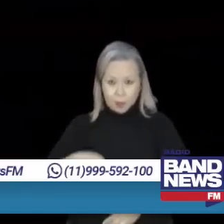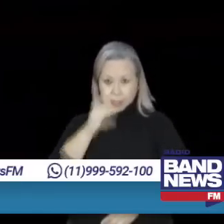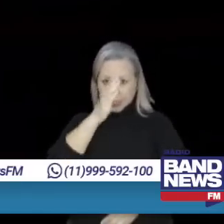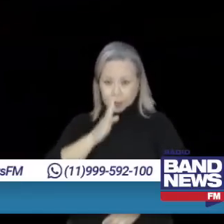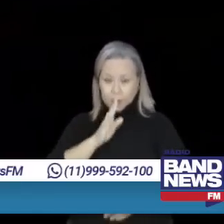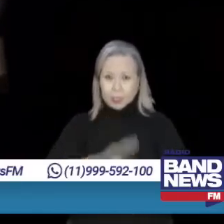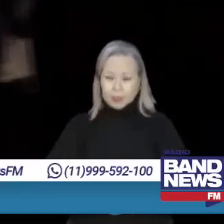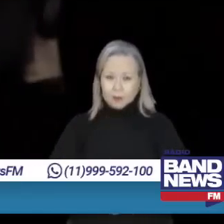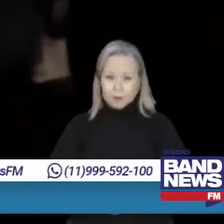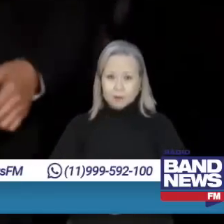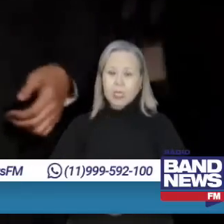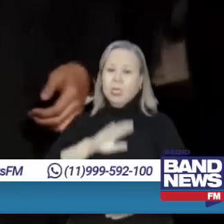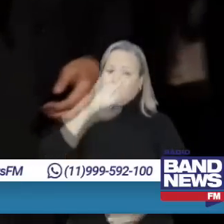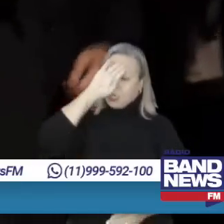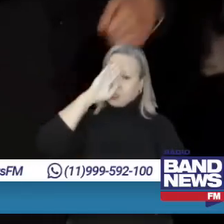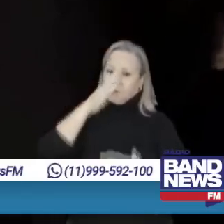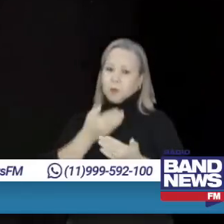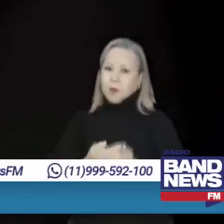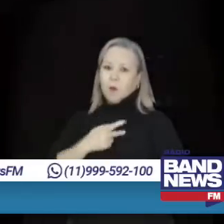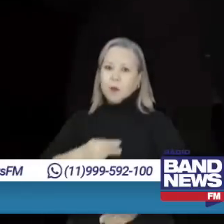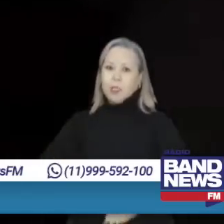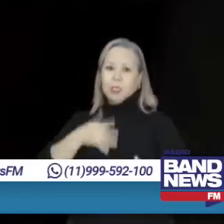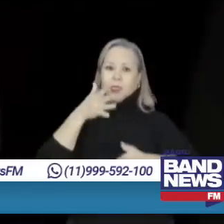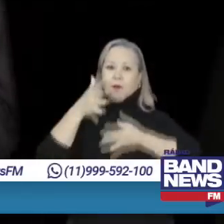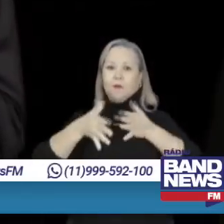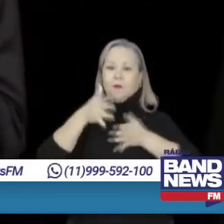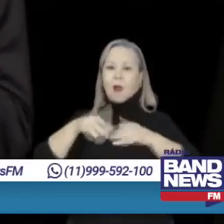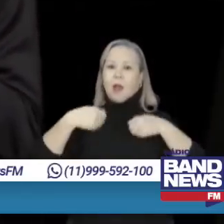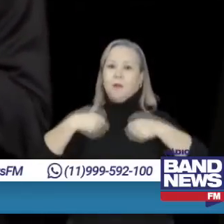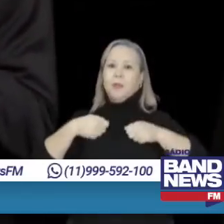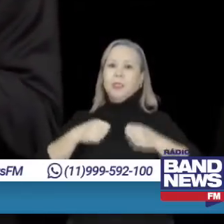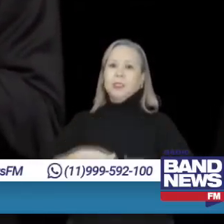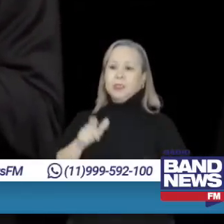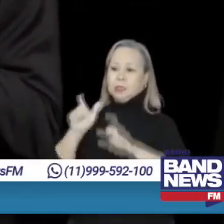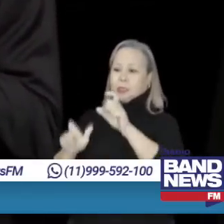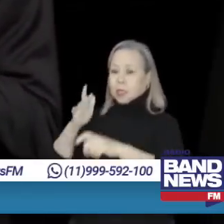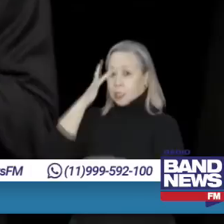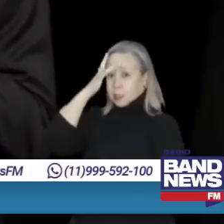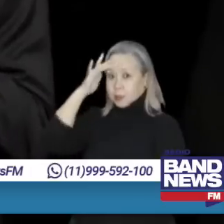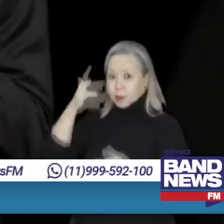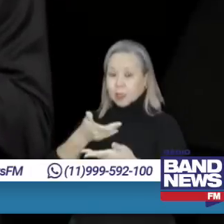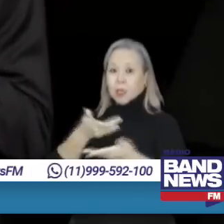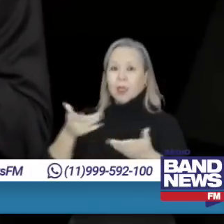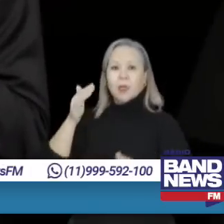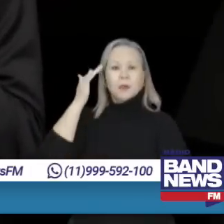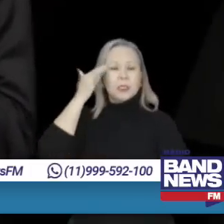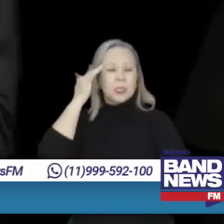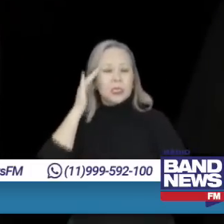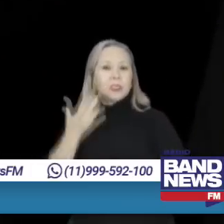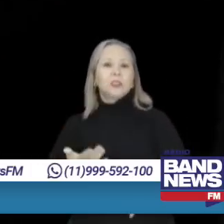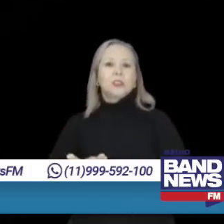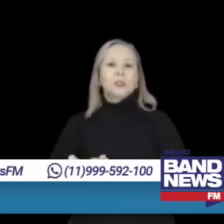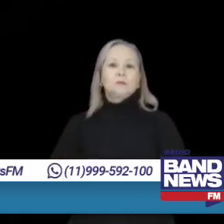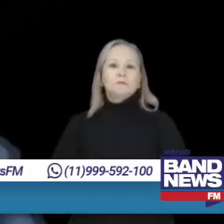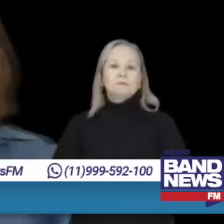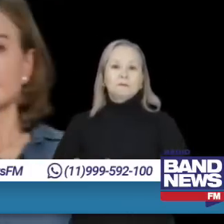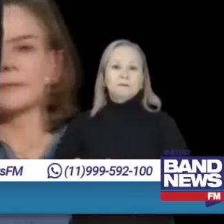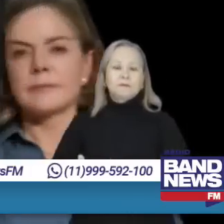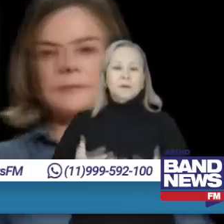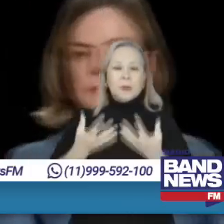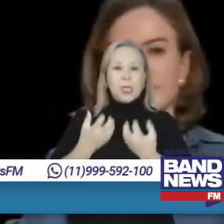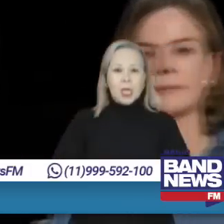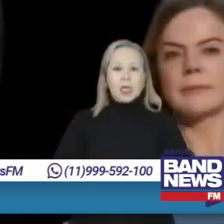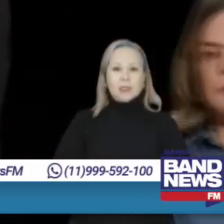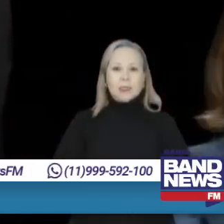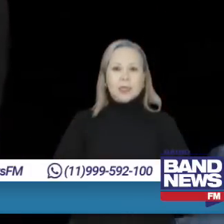República, quando ele fala, é necessário que ele fale para ser entendido, compreendido e